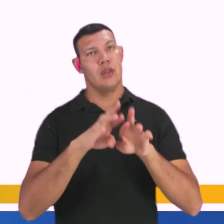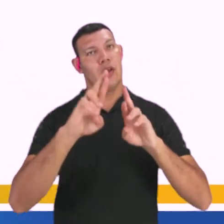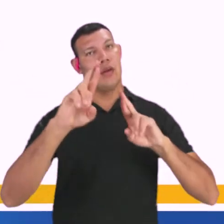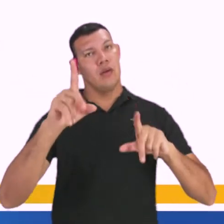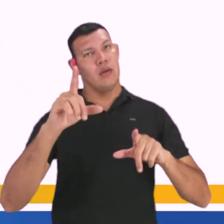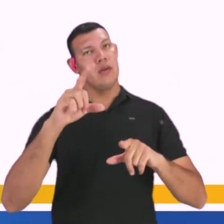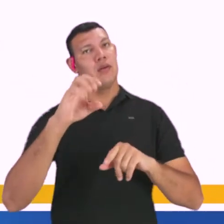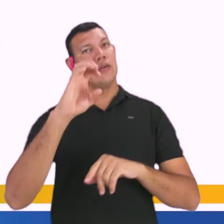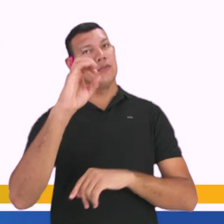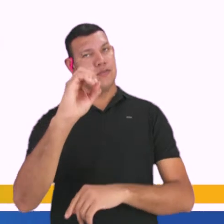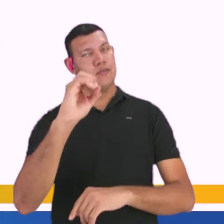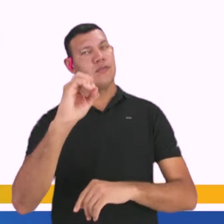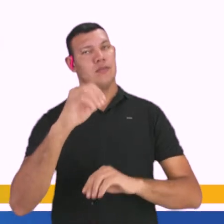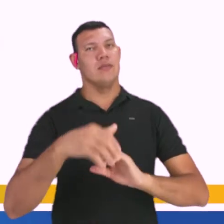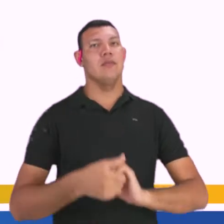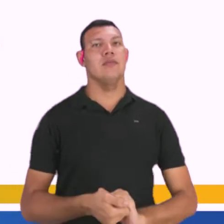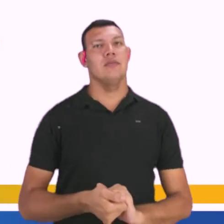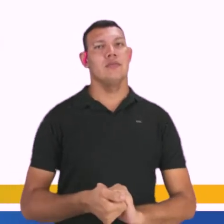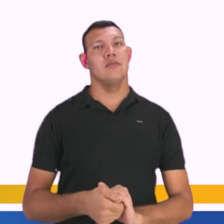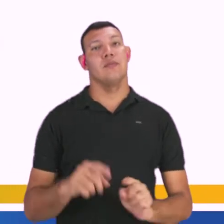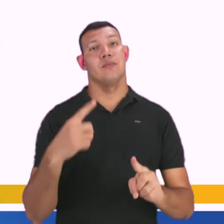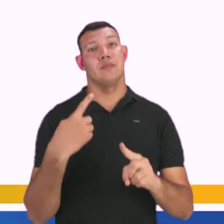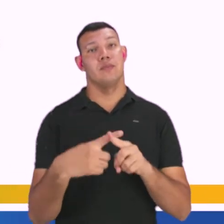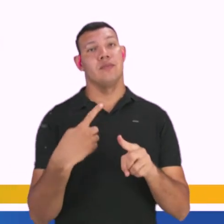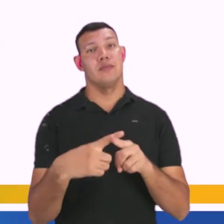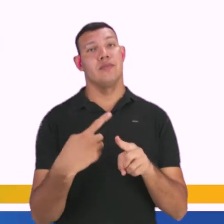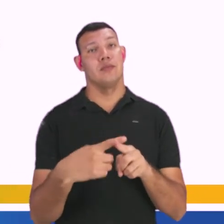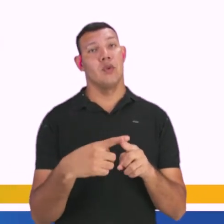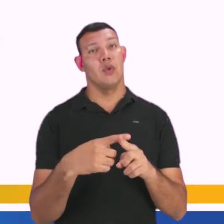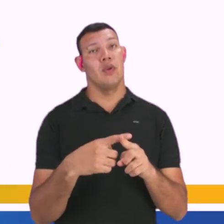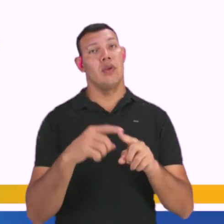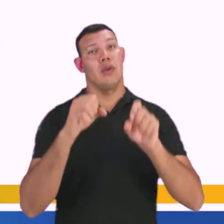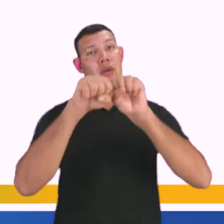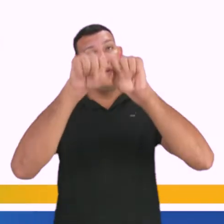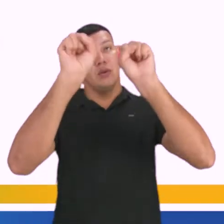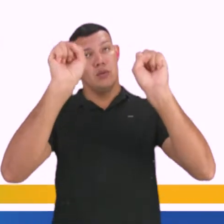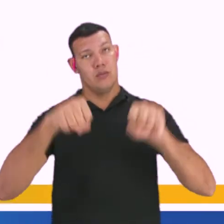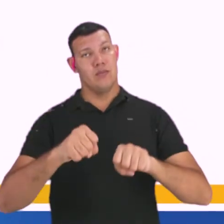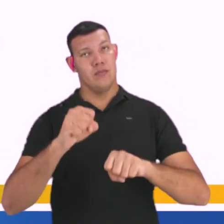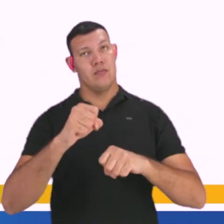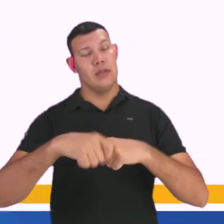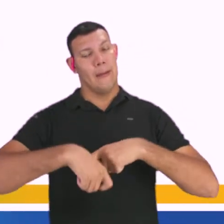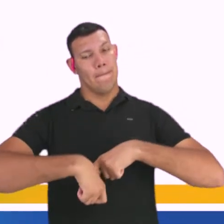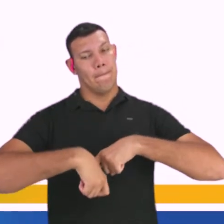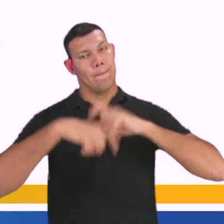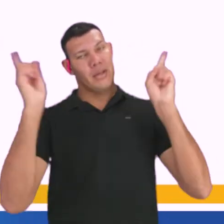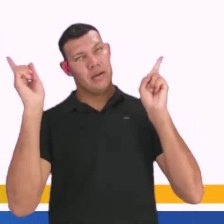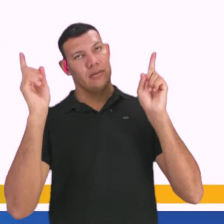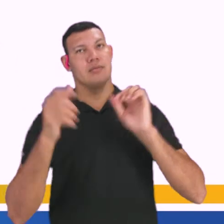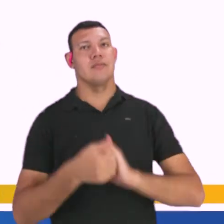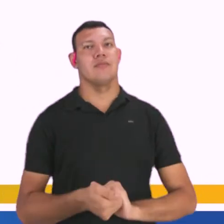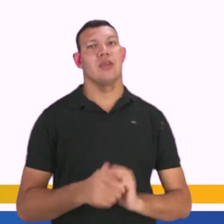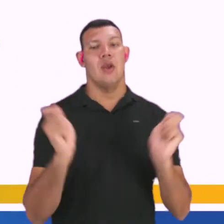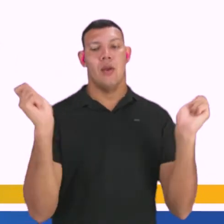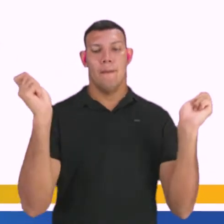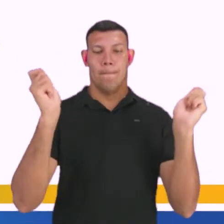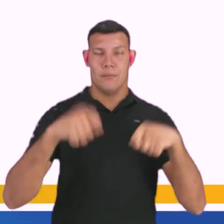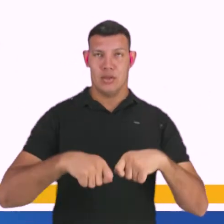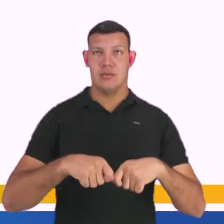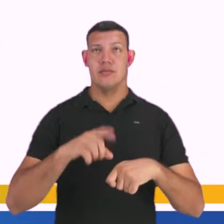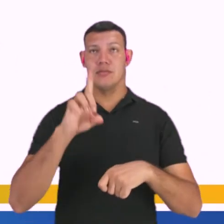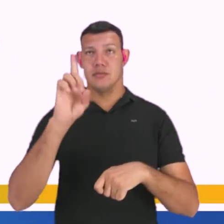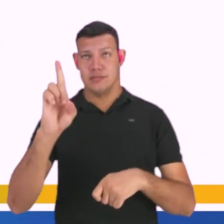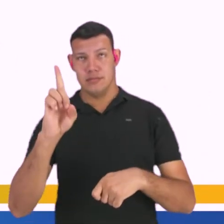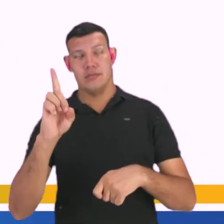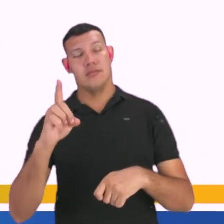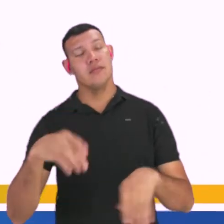é impossível ou seja o pessoal Quando nós formos tratar de possível e determinado possível indeterminado